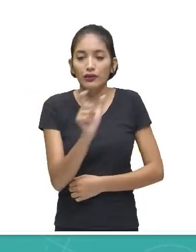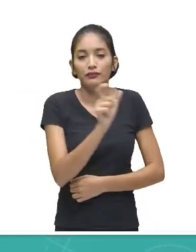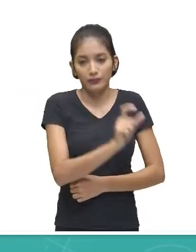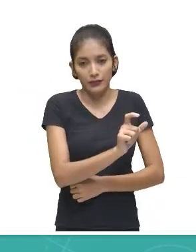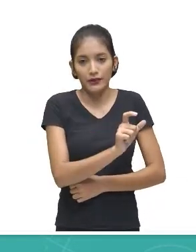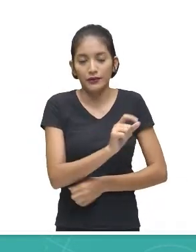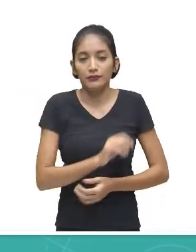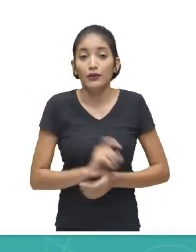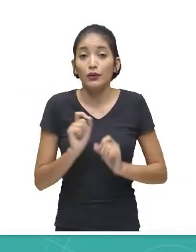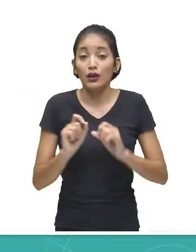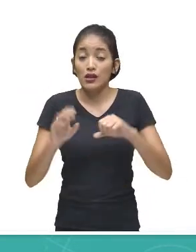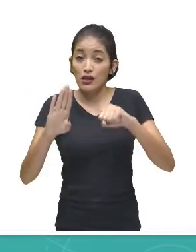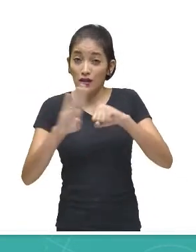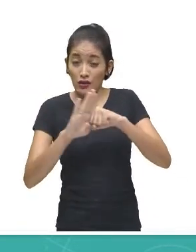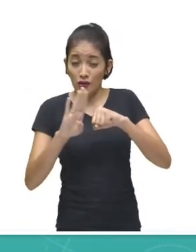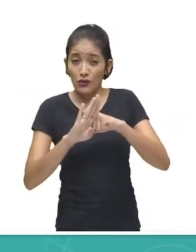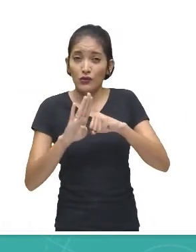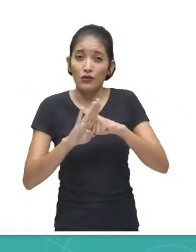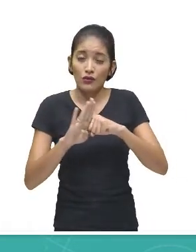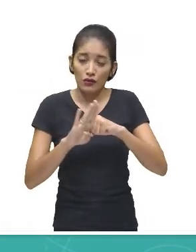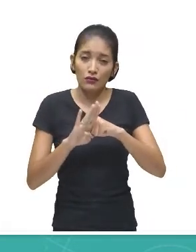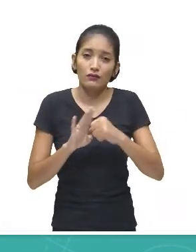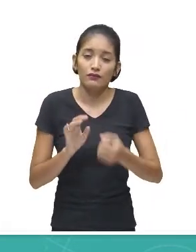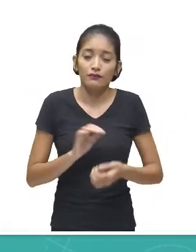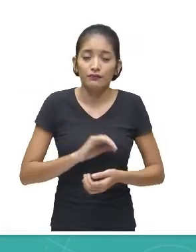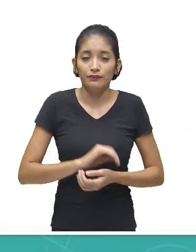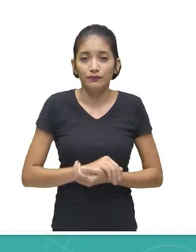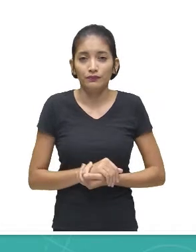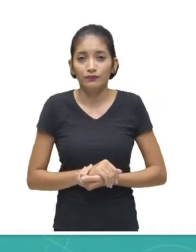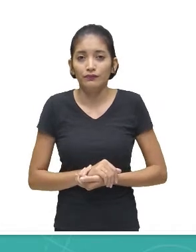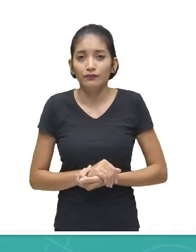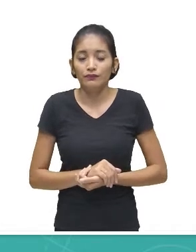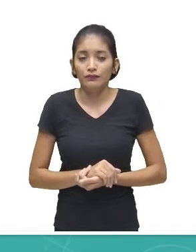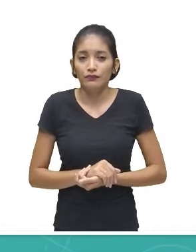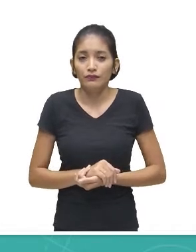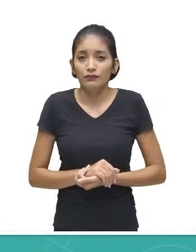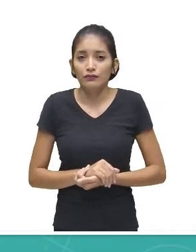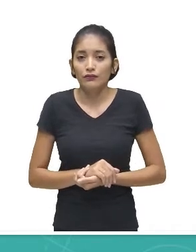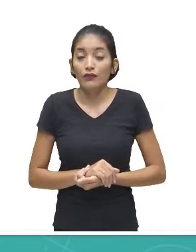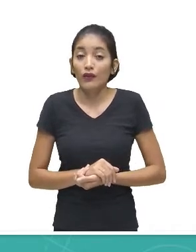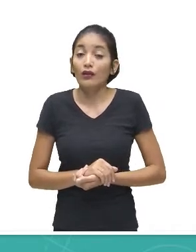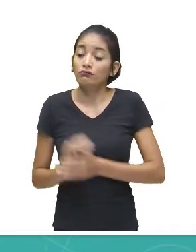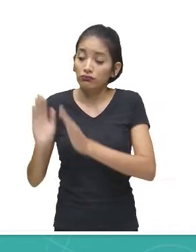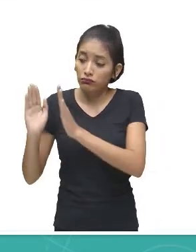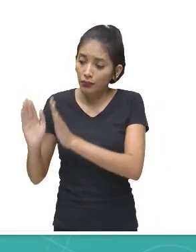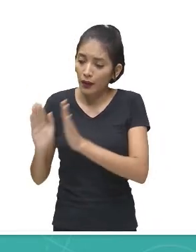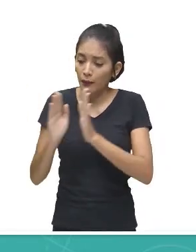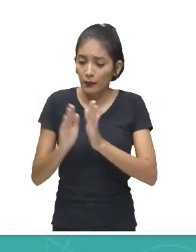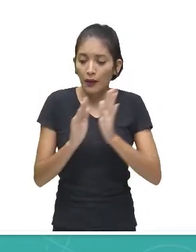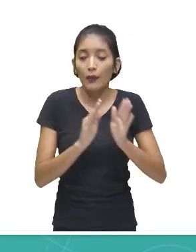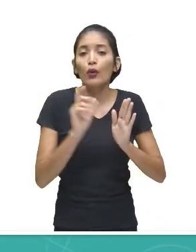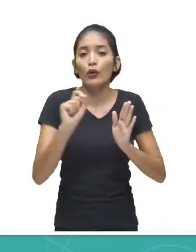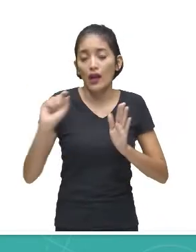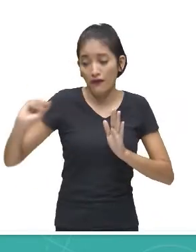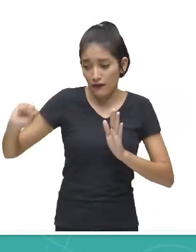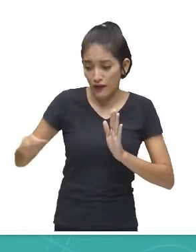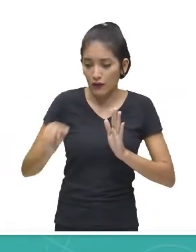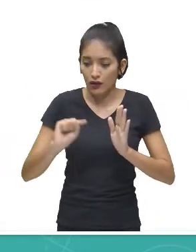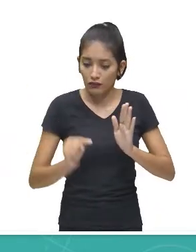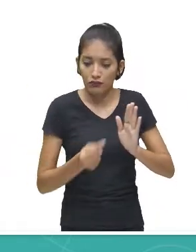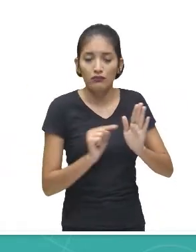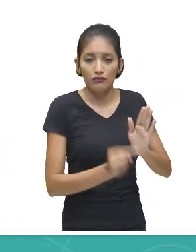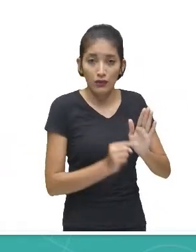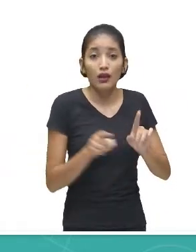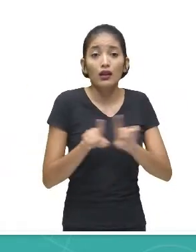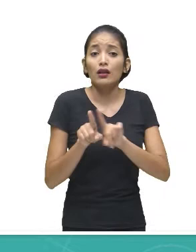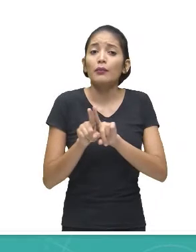São substantivos, são palavras substantivas, né? Então, posso separar essas palavras com a vírgula. E a enumeração também,